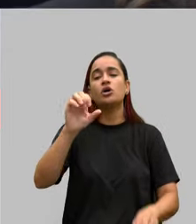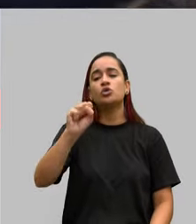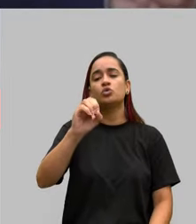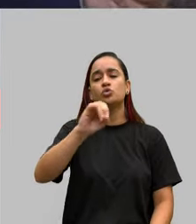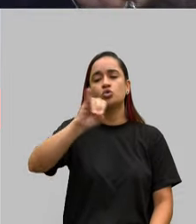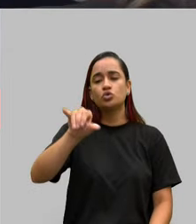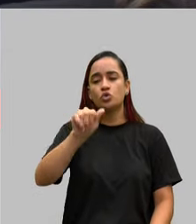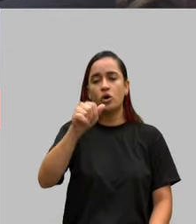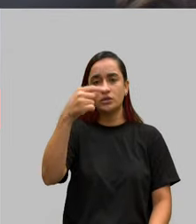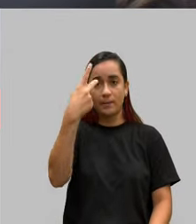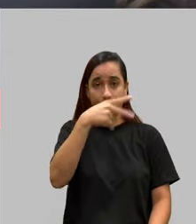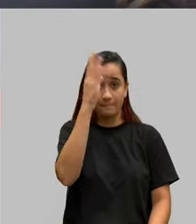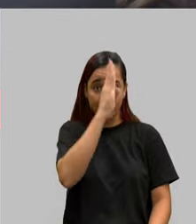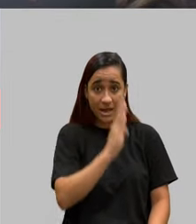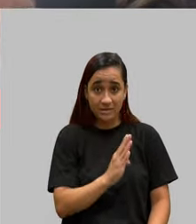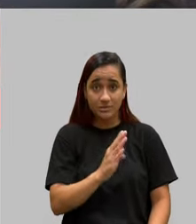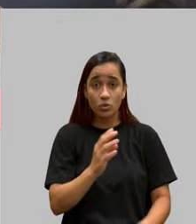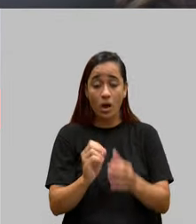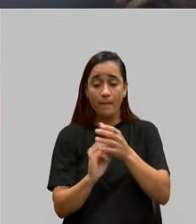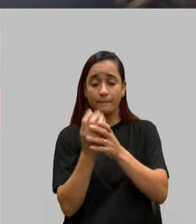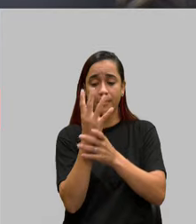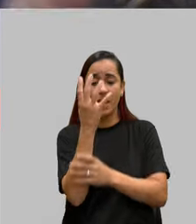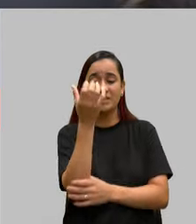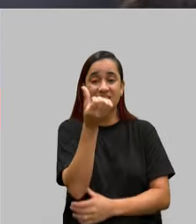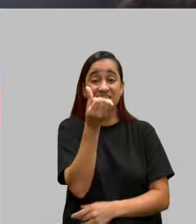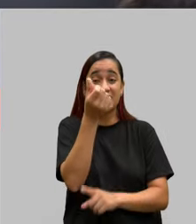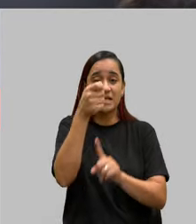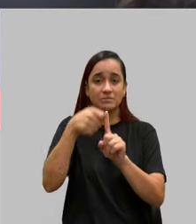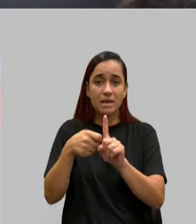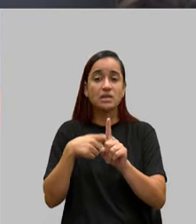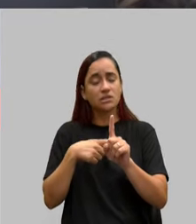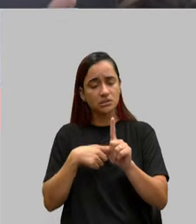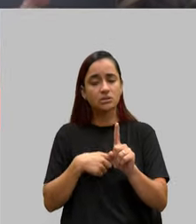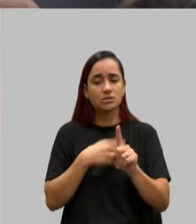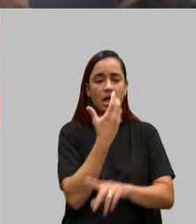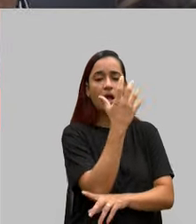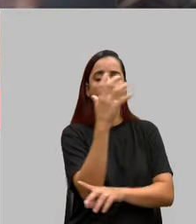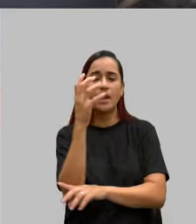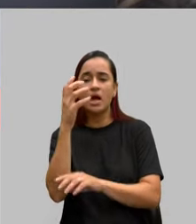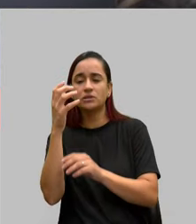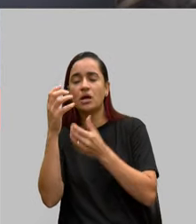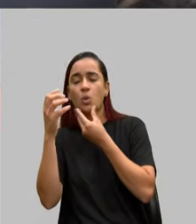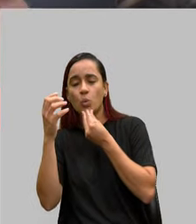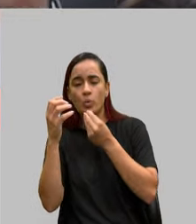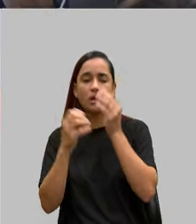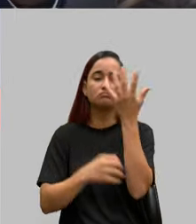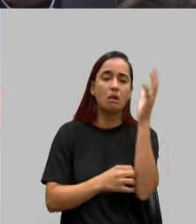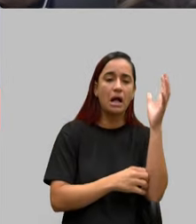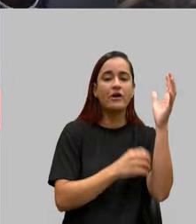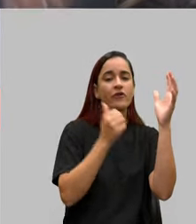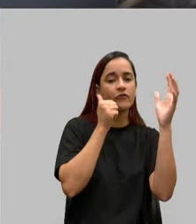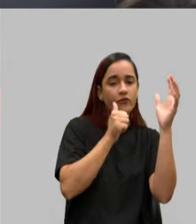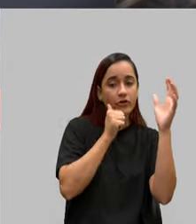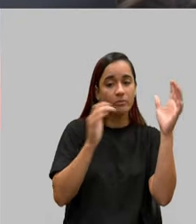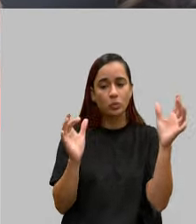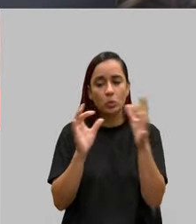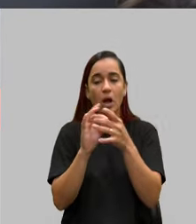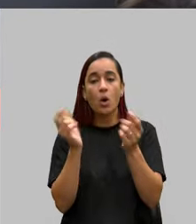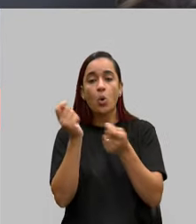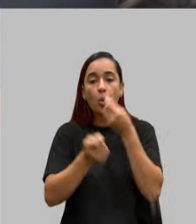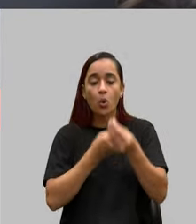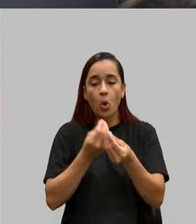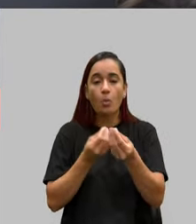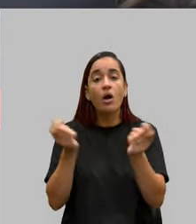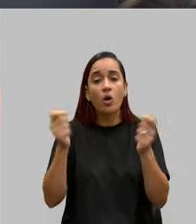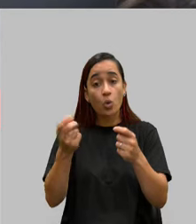vive 6 meses a planta tem uma planta macha uma planta fêmea então é uma cultura que pode intercalar com a soja é uma